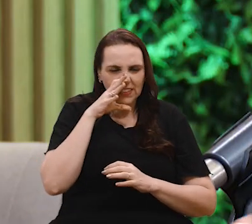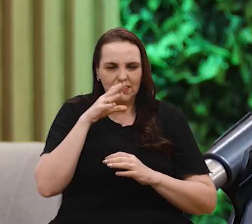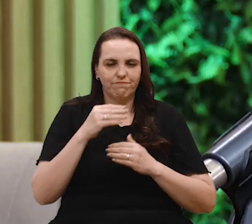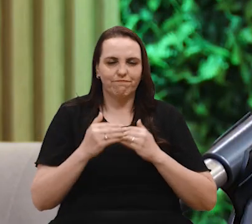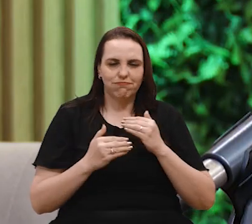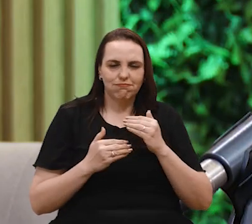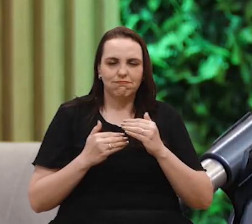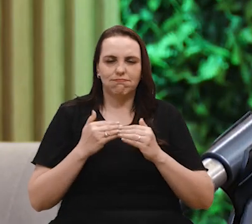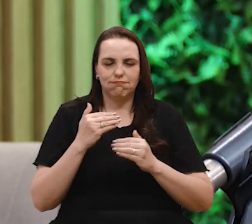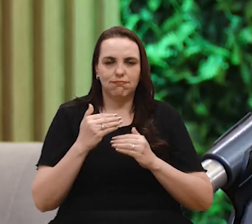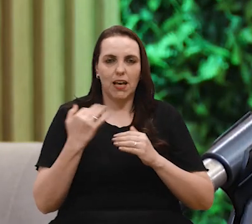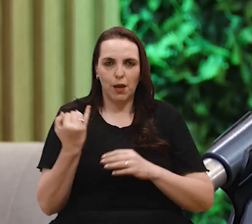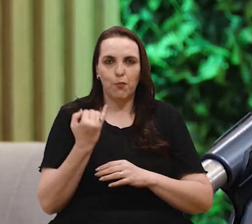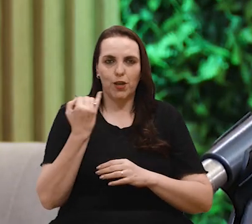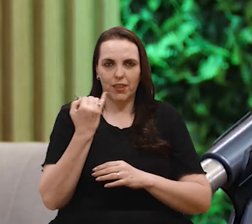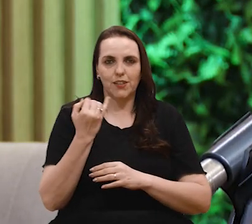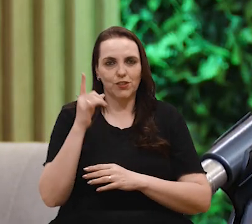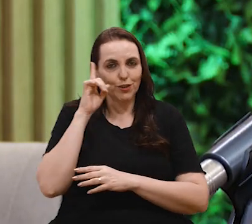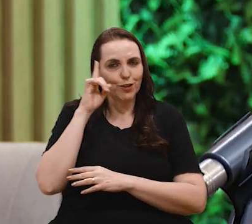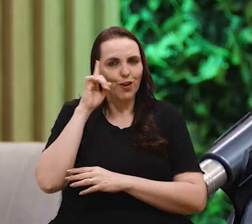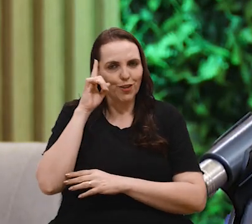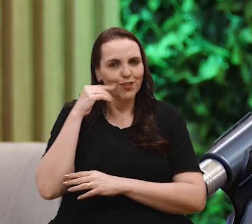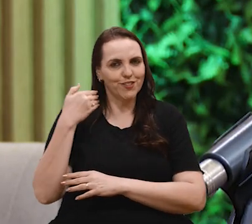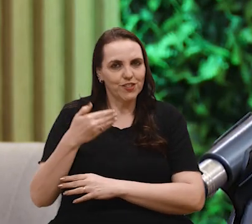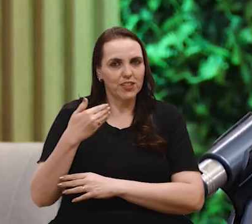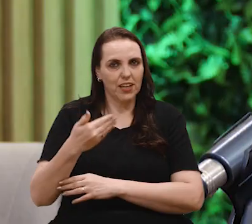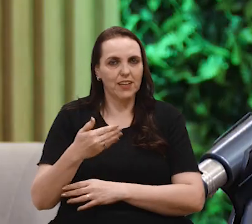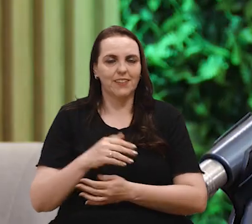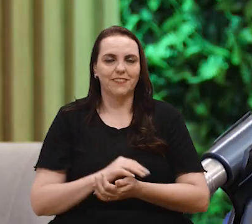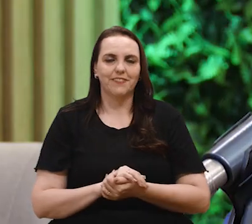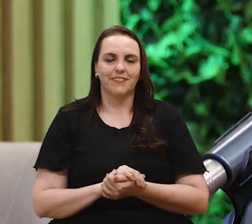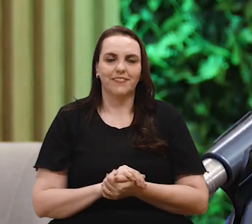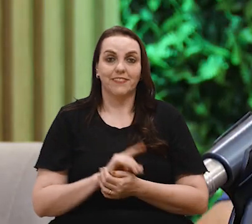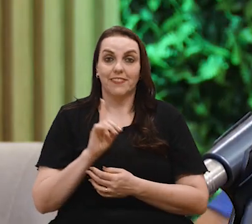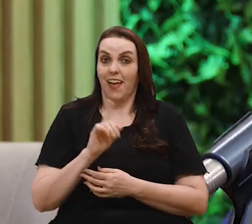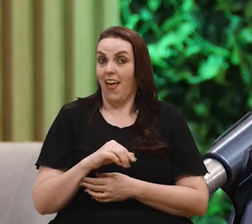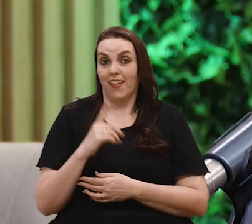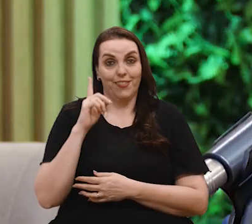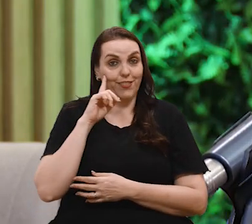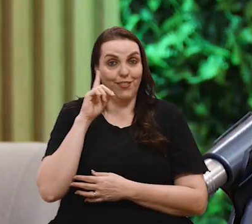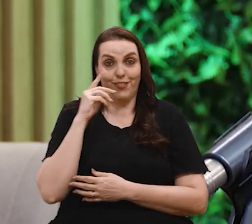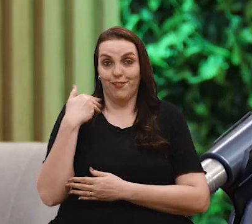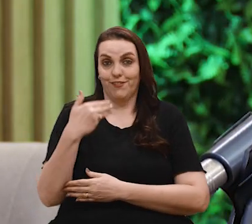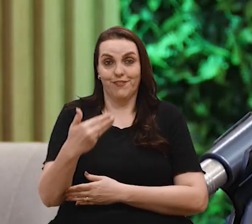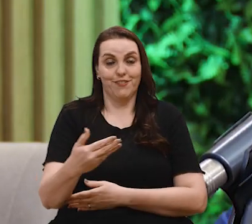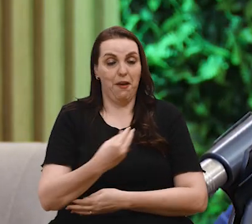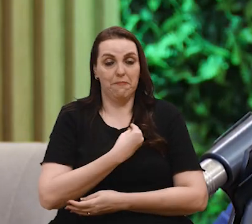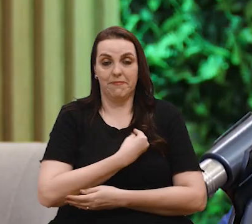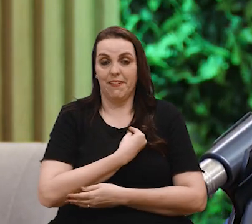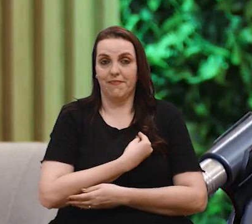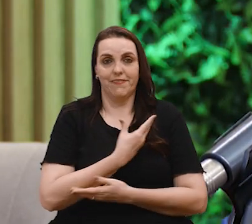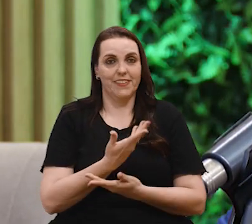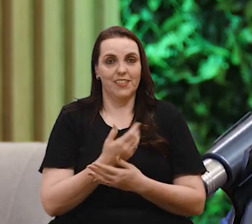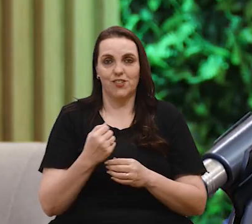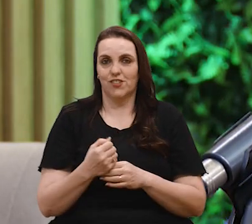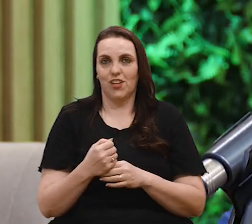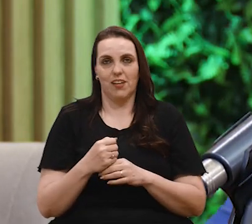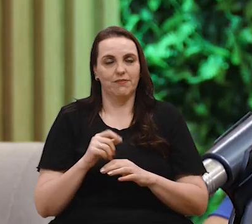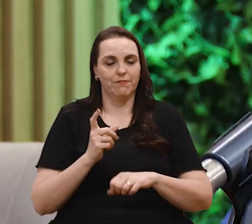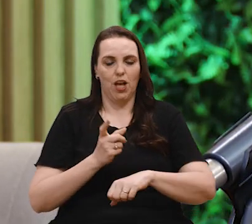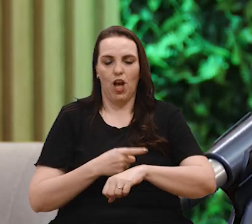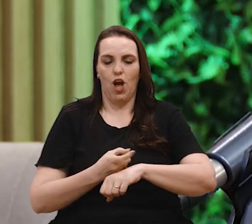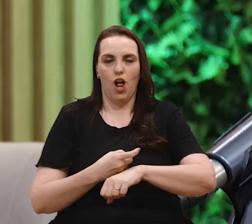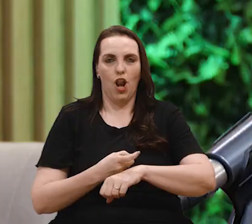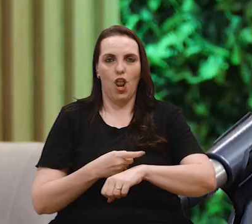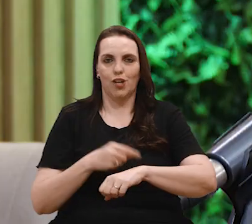importante. Tu vai desenvolvendo isso dia a dia. E como é todo dia... É como se ele fizesse parte do meu relógio